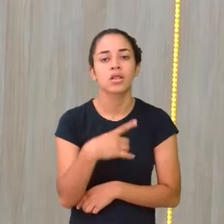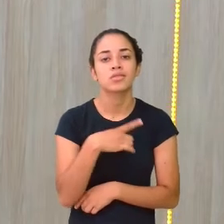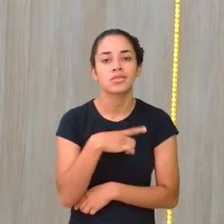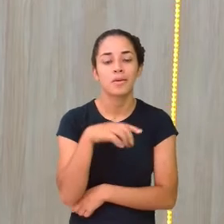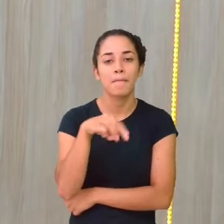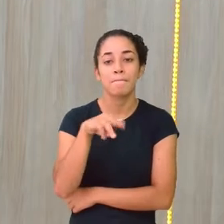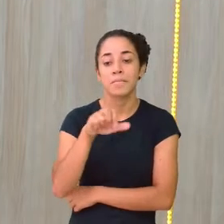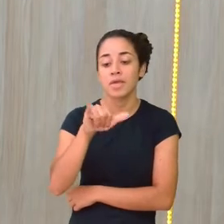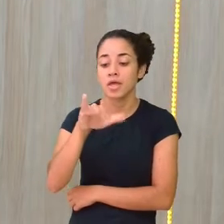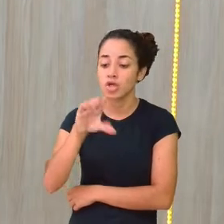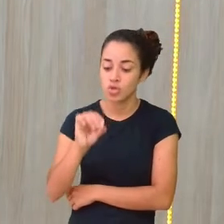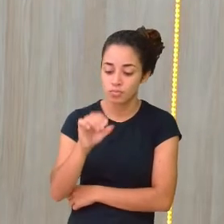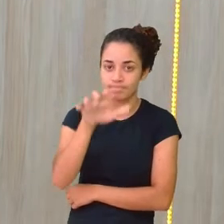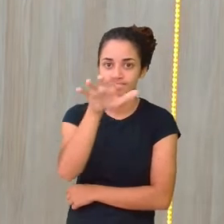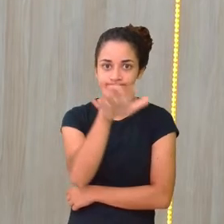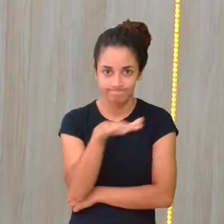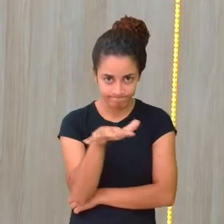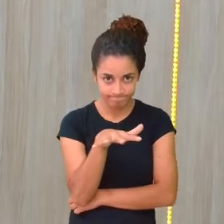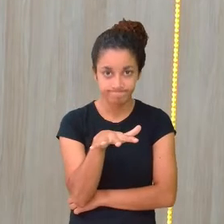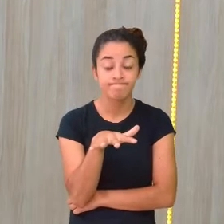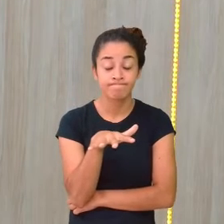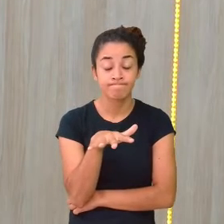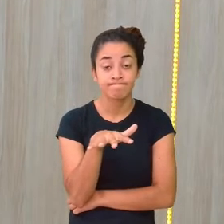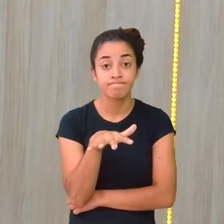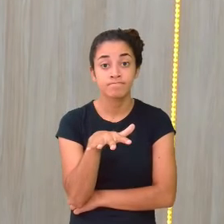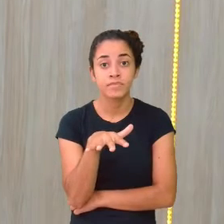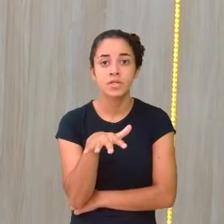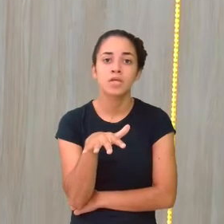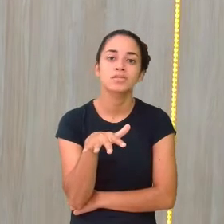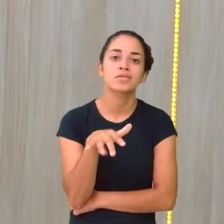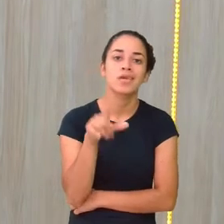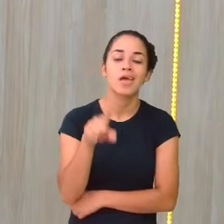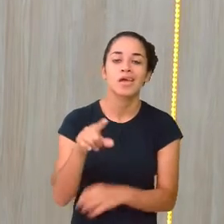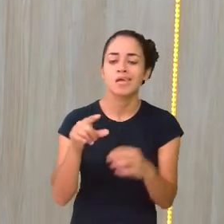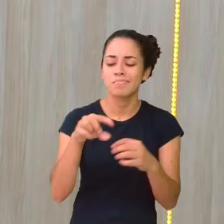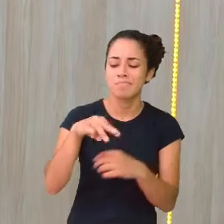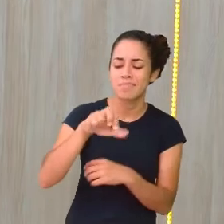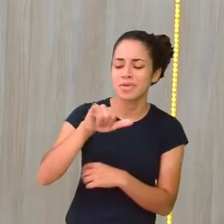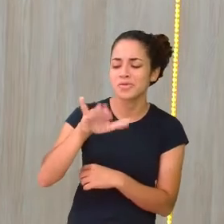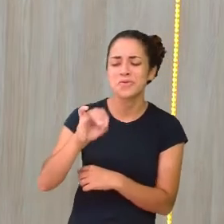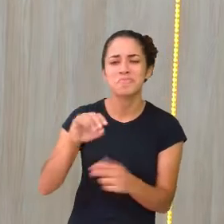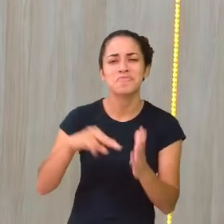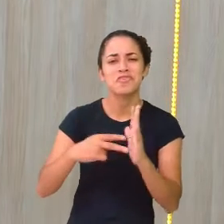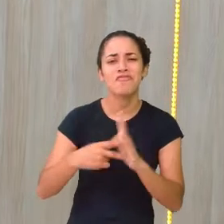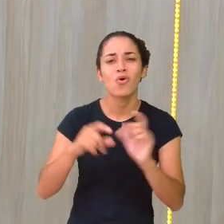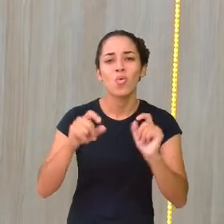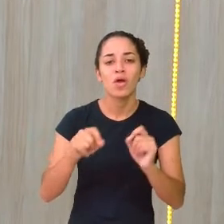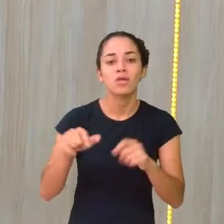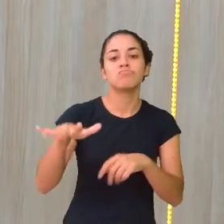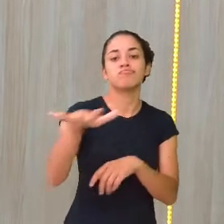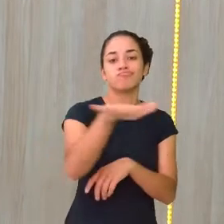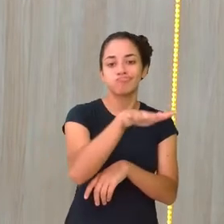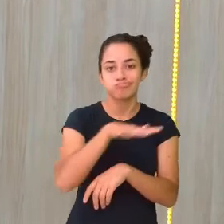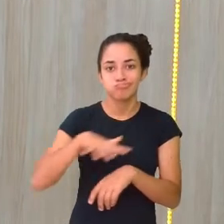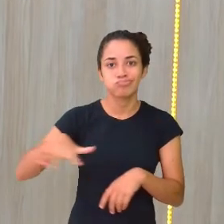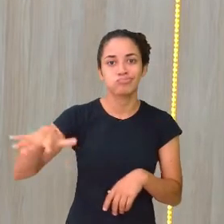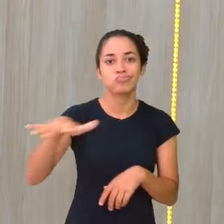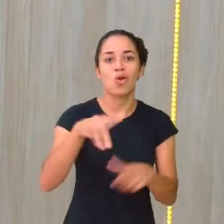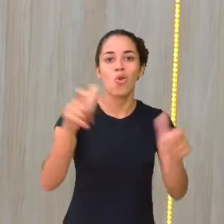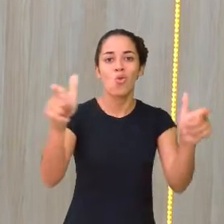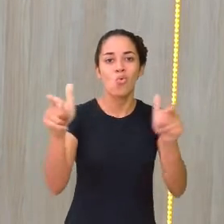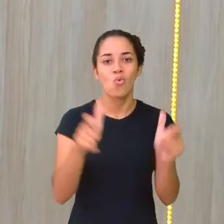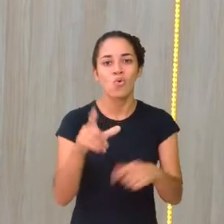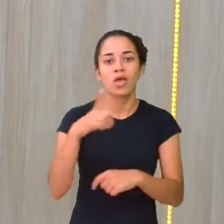meio. Então, o meio é todo esse ambiente. Está o ser humano, está